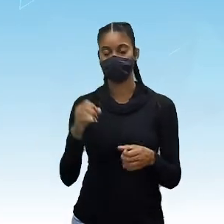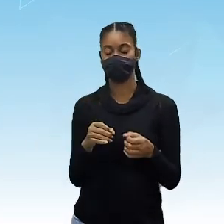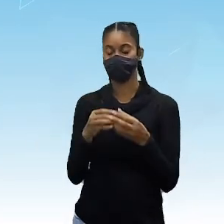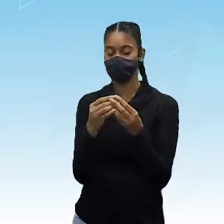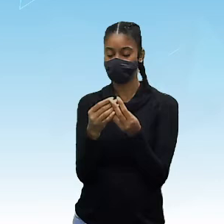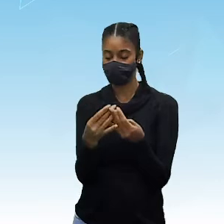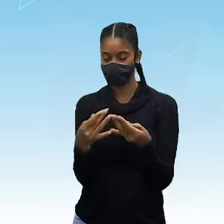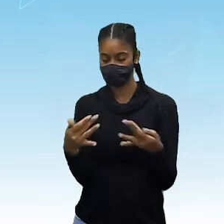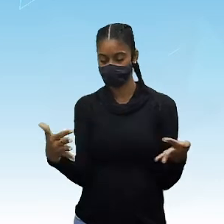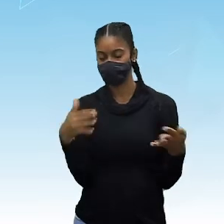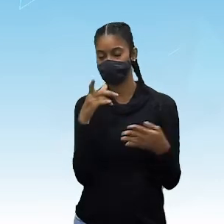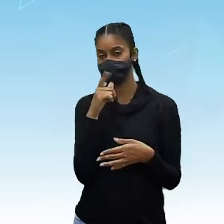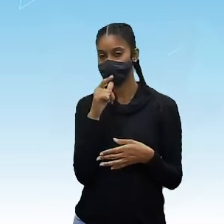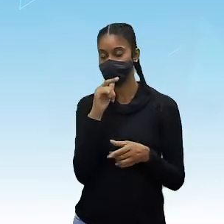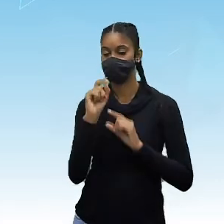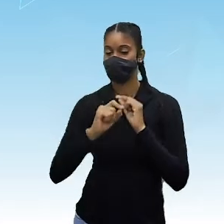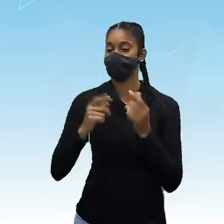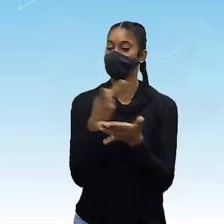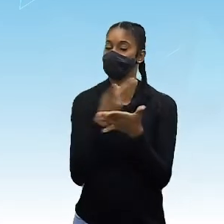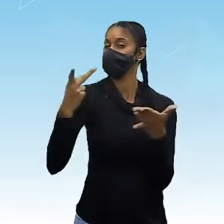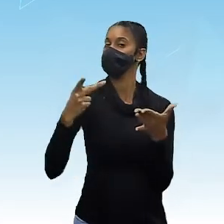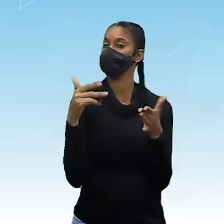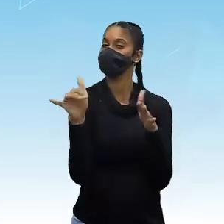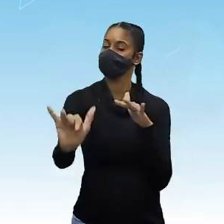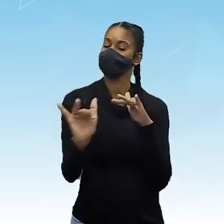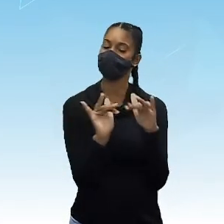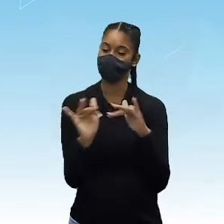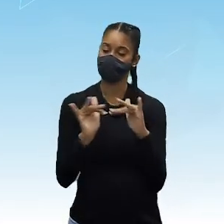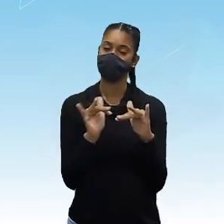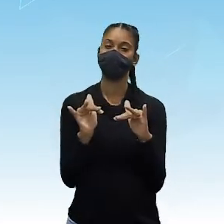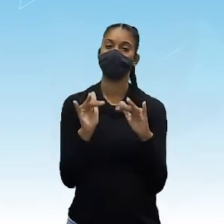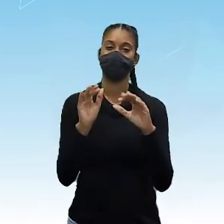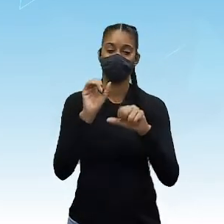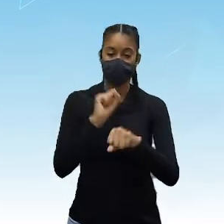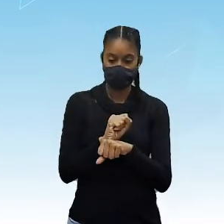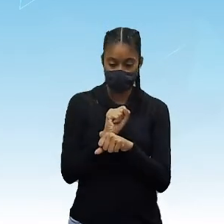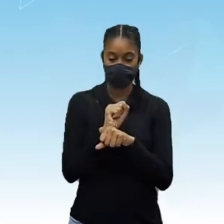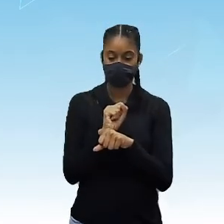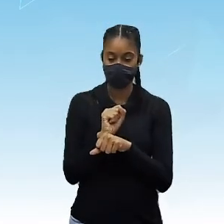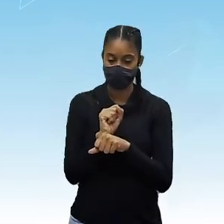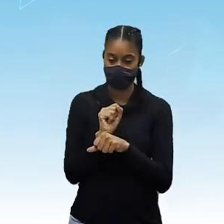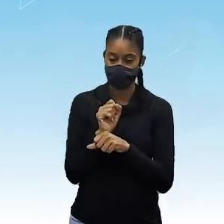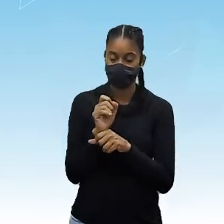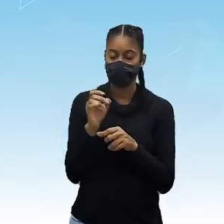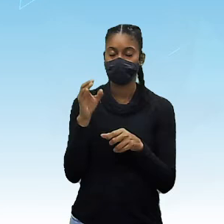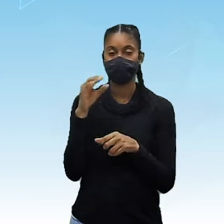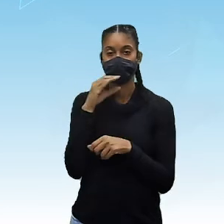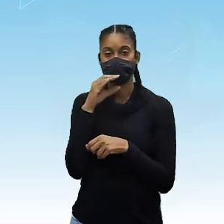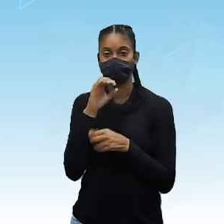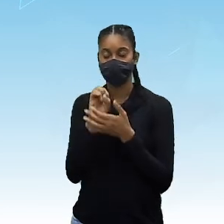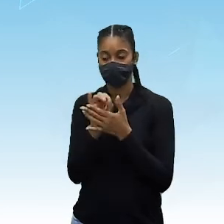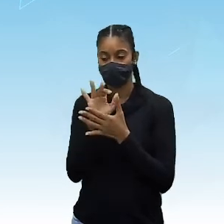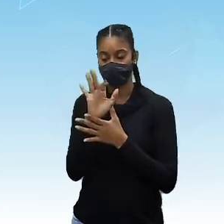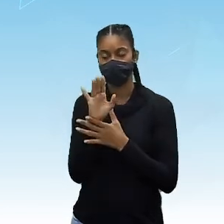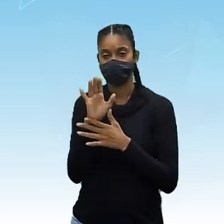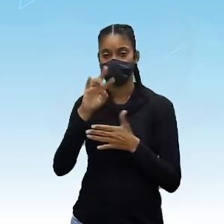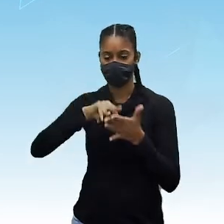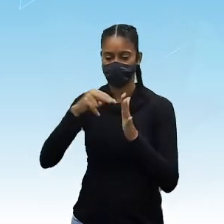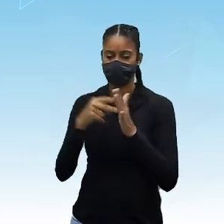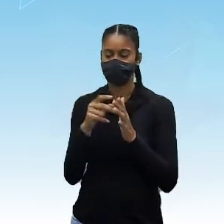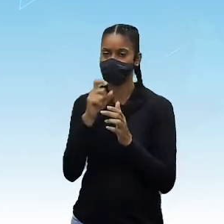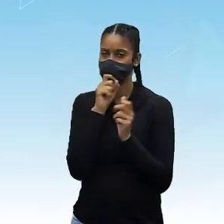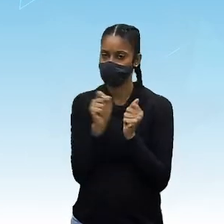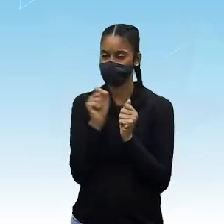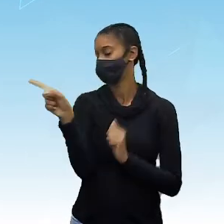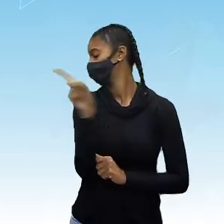nessa água, você vê que por alguns instantes a água para de ferver. Quer dizer que ela ficou mais fria? De